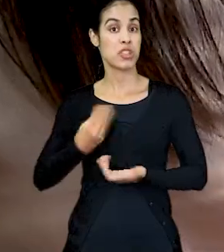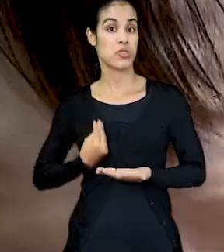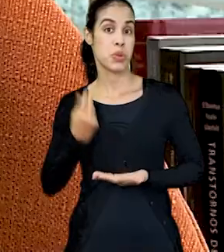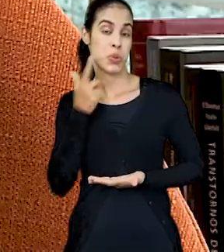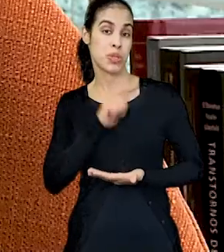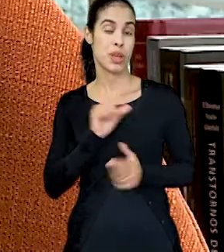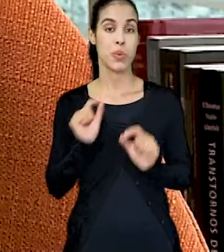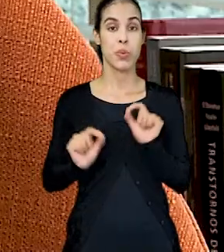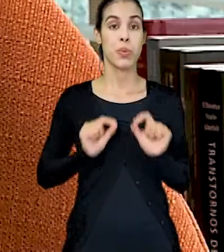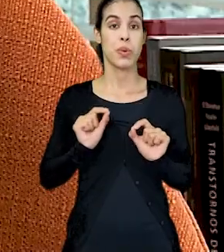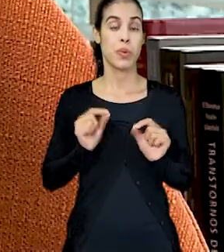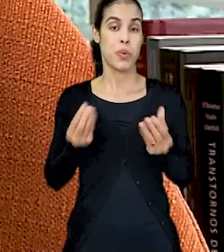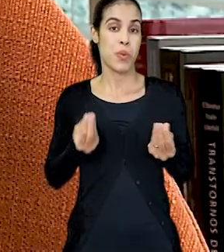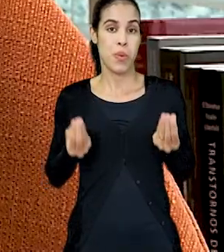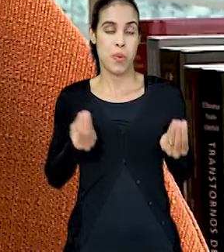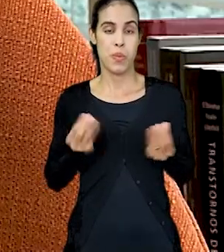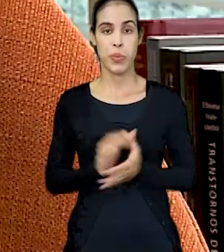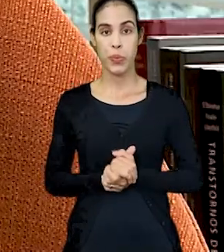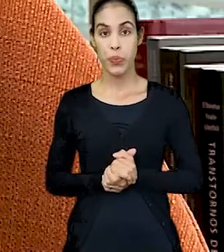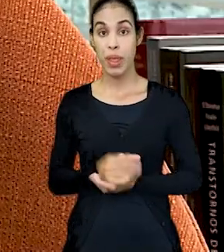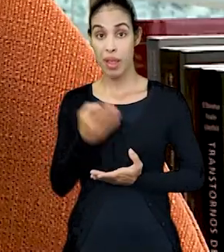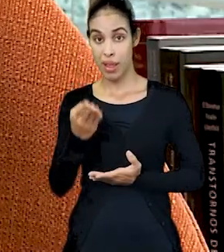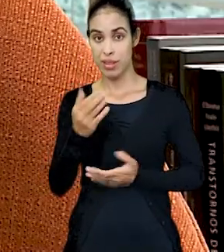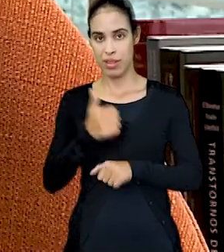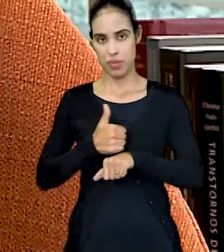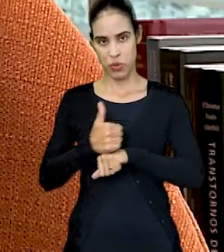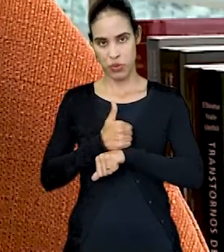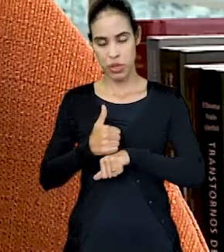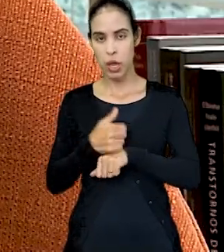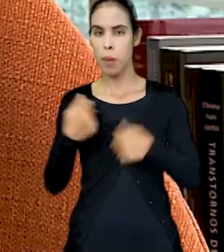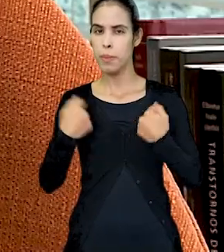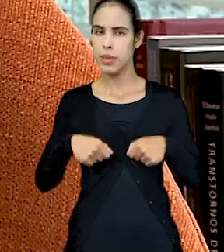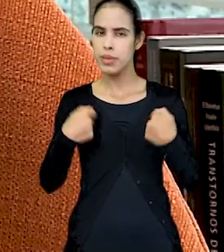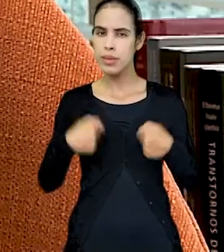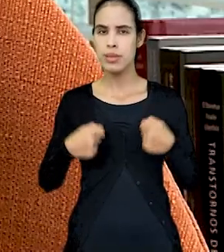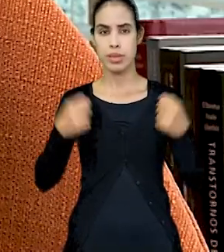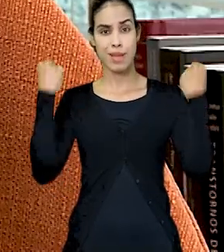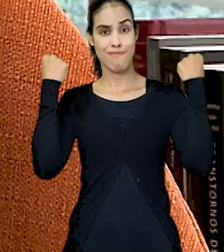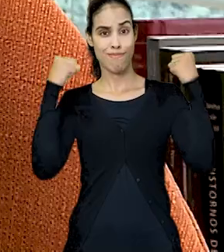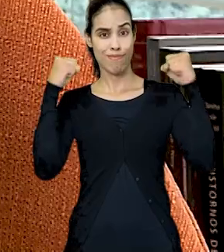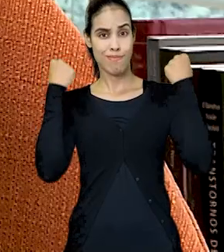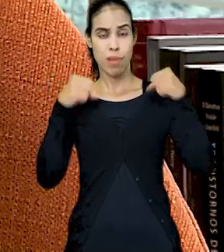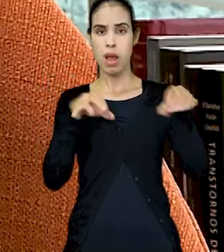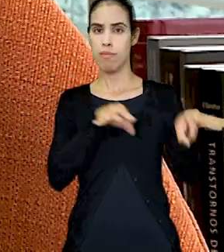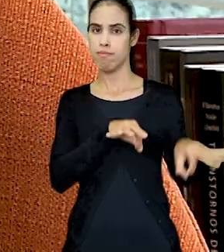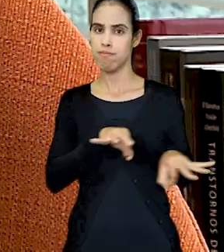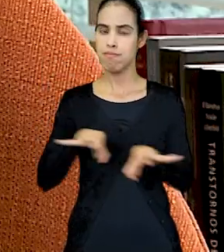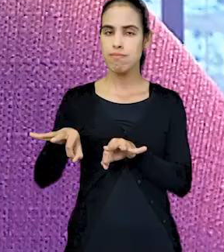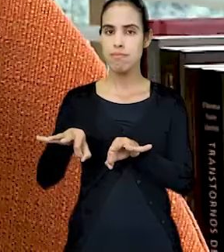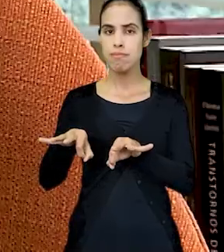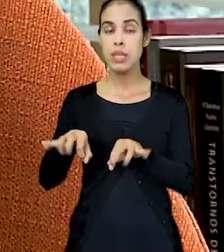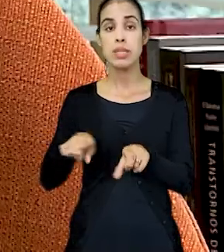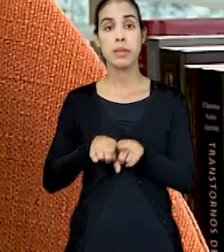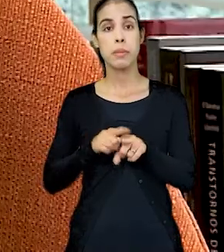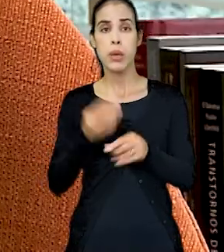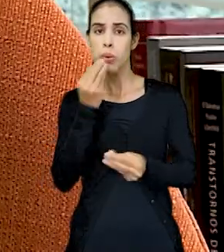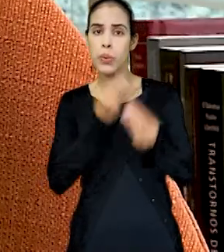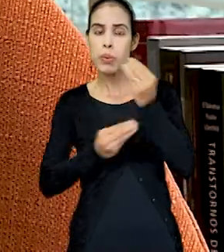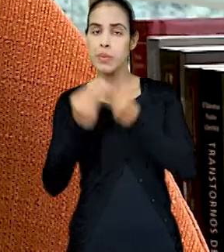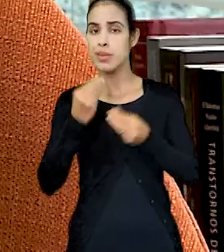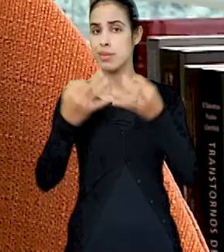vida? Imprescindível para esse trabalhador é manter a atividade física regular, uma